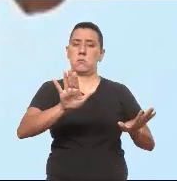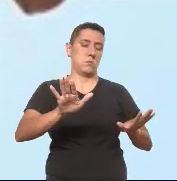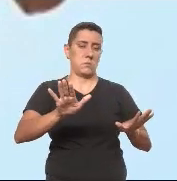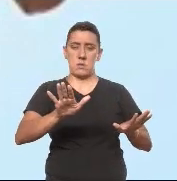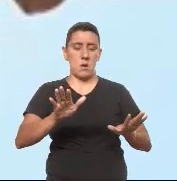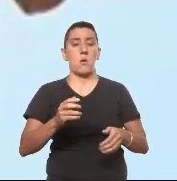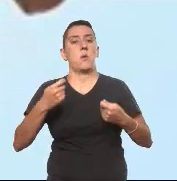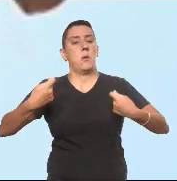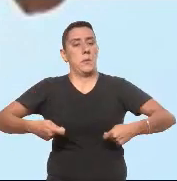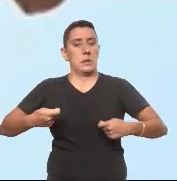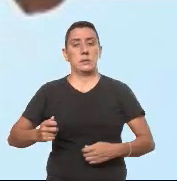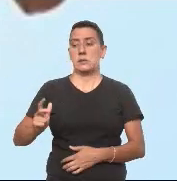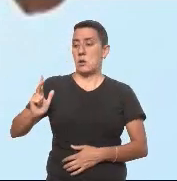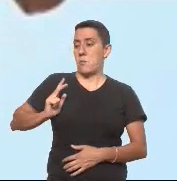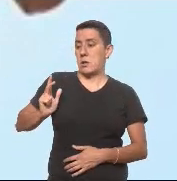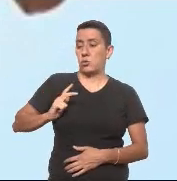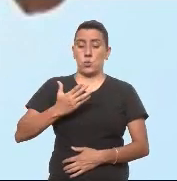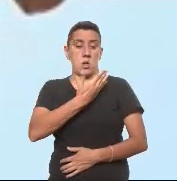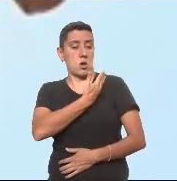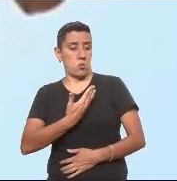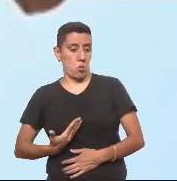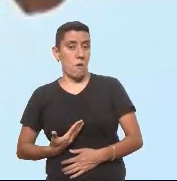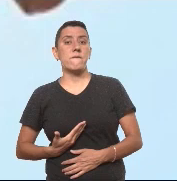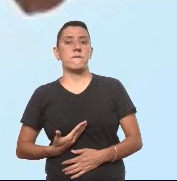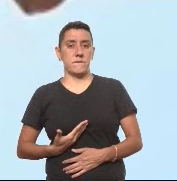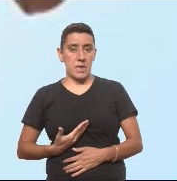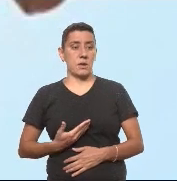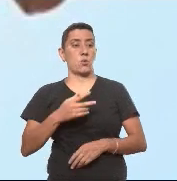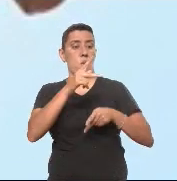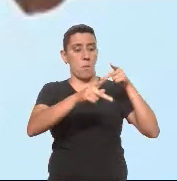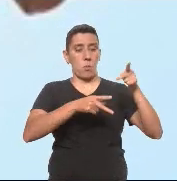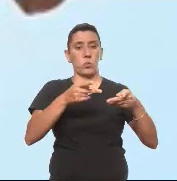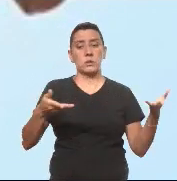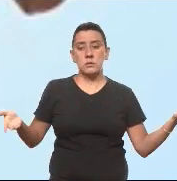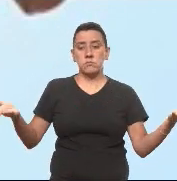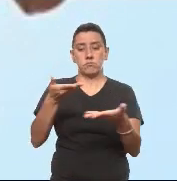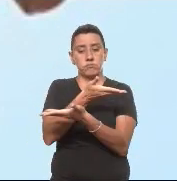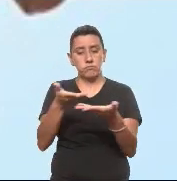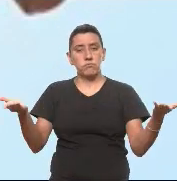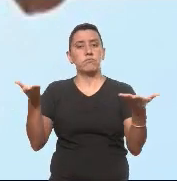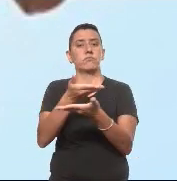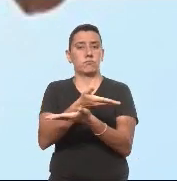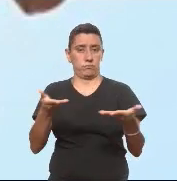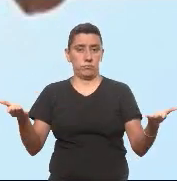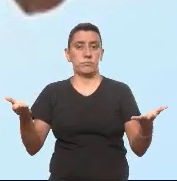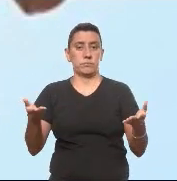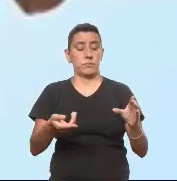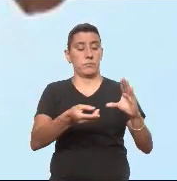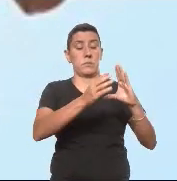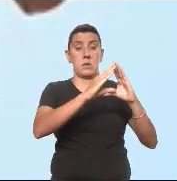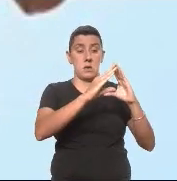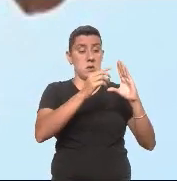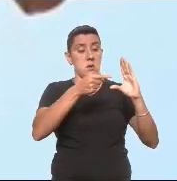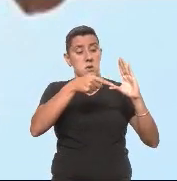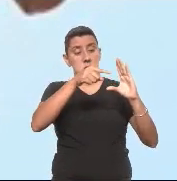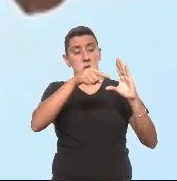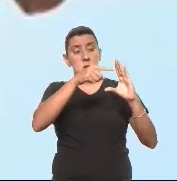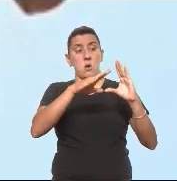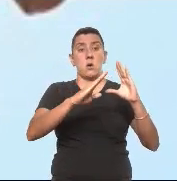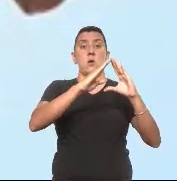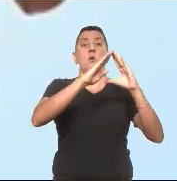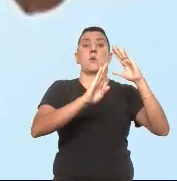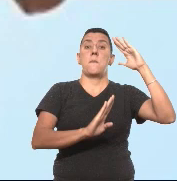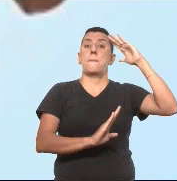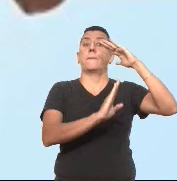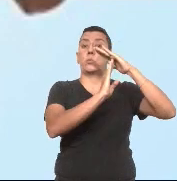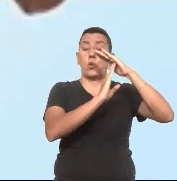público eo setor privado EA população e para finalizar eu preciso ter em algum lugar para ter uma cidade inteligente que eu